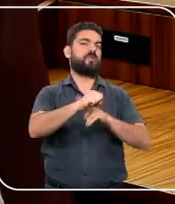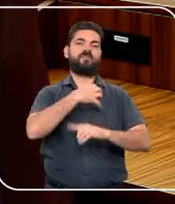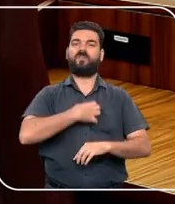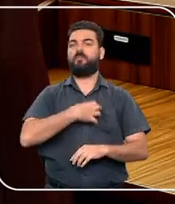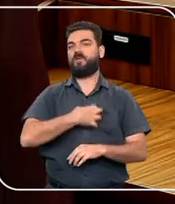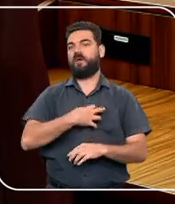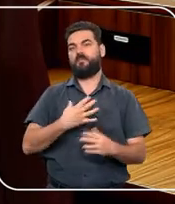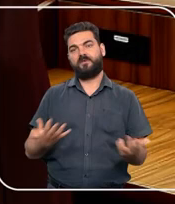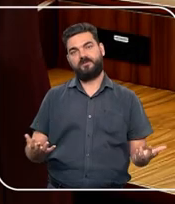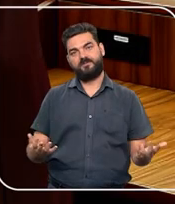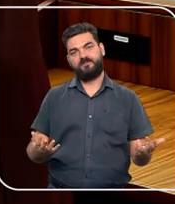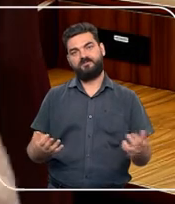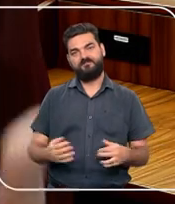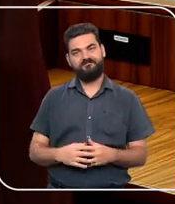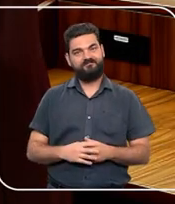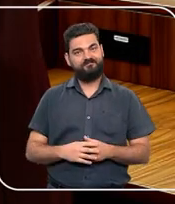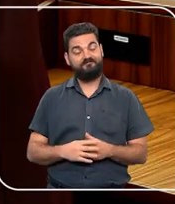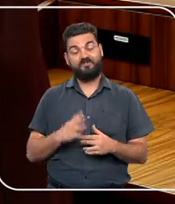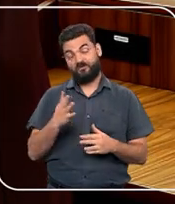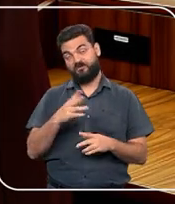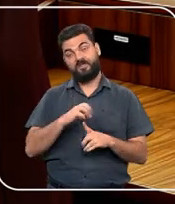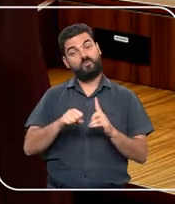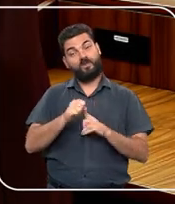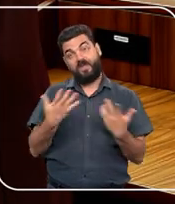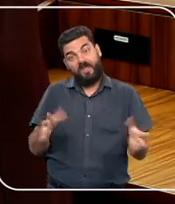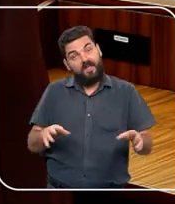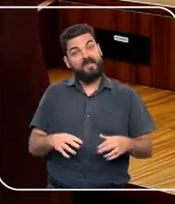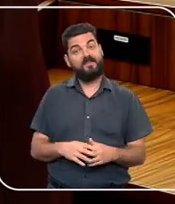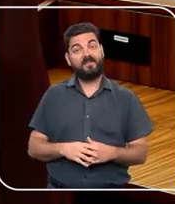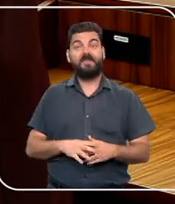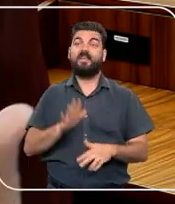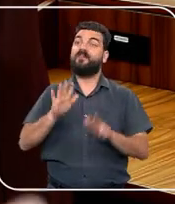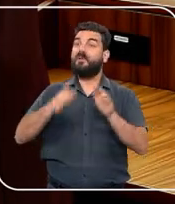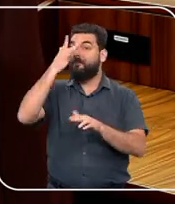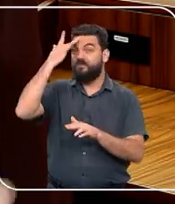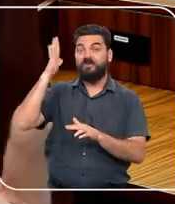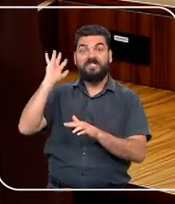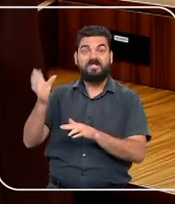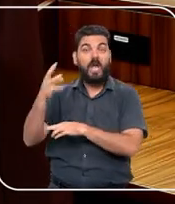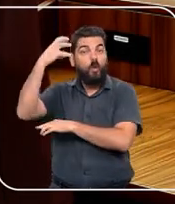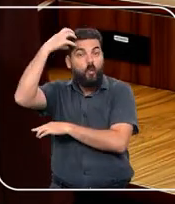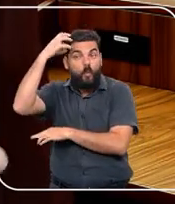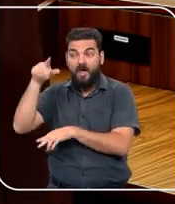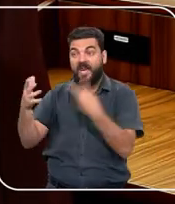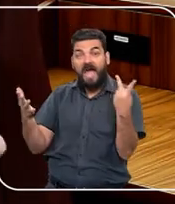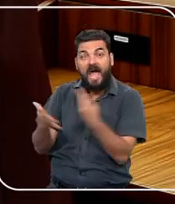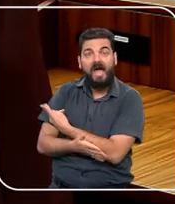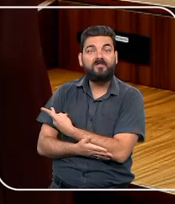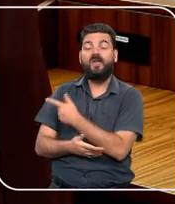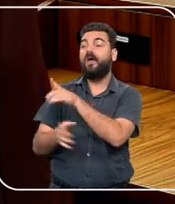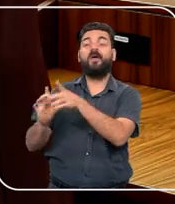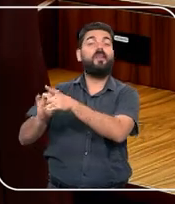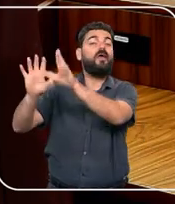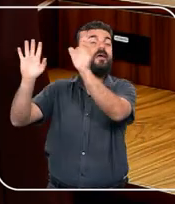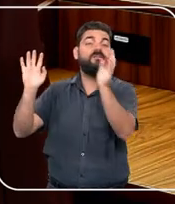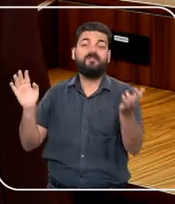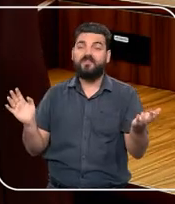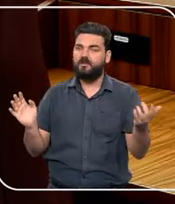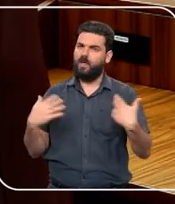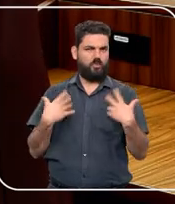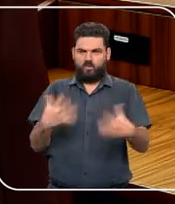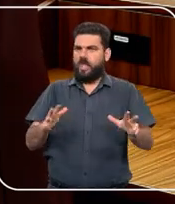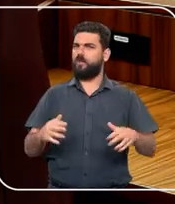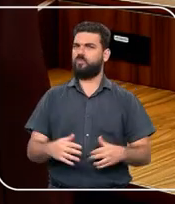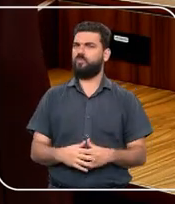esses E esses processos prescrevem permitindo que pessoas culpadas de crimes muitas vezes graves